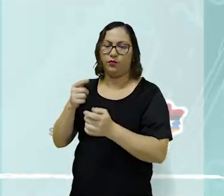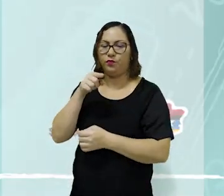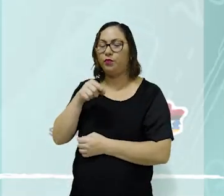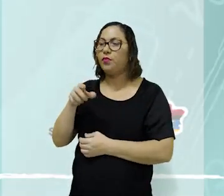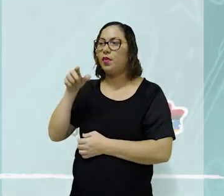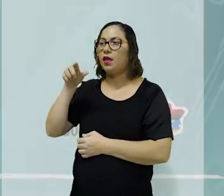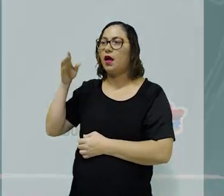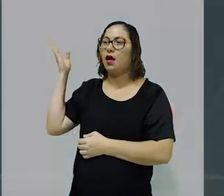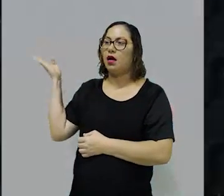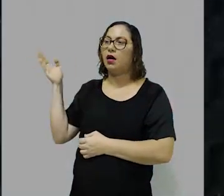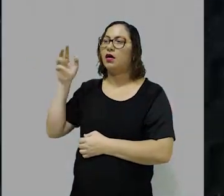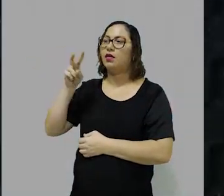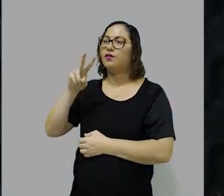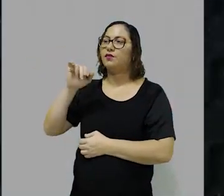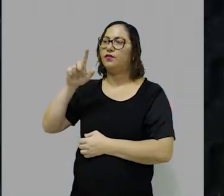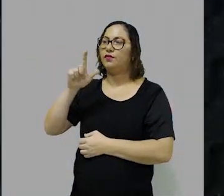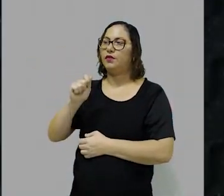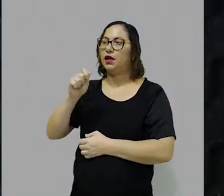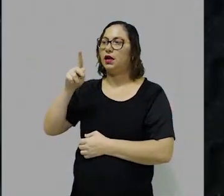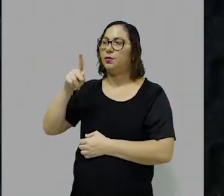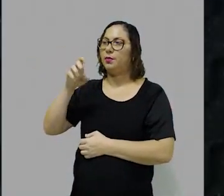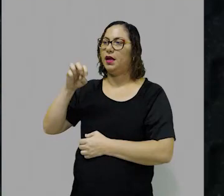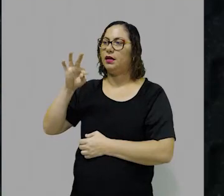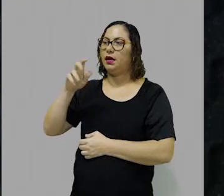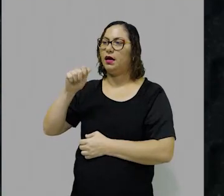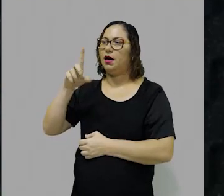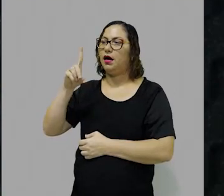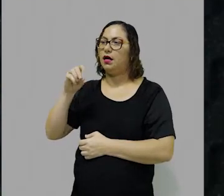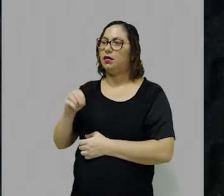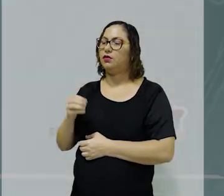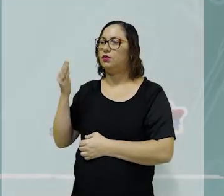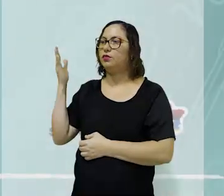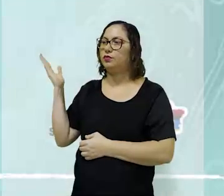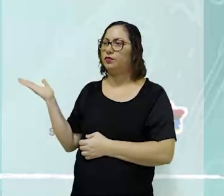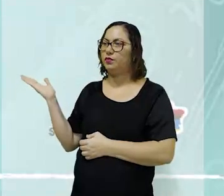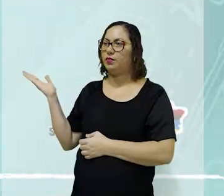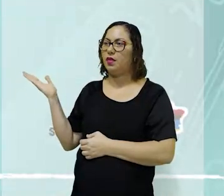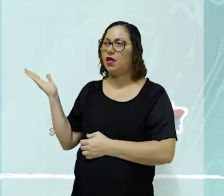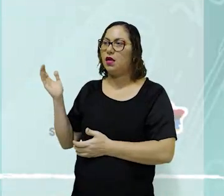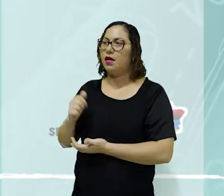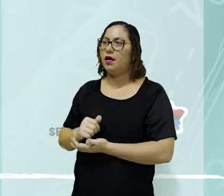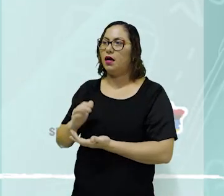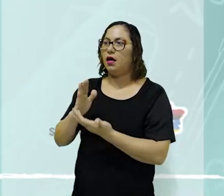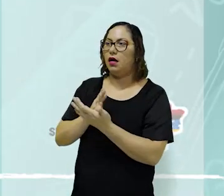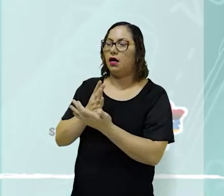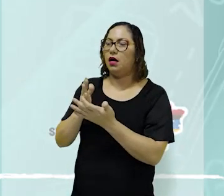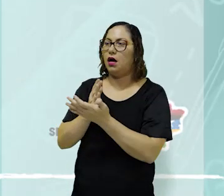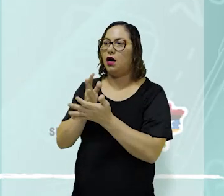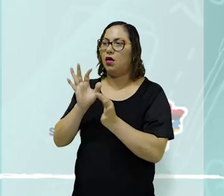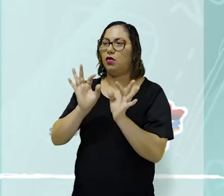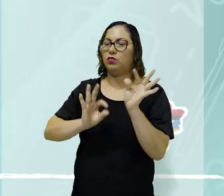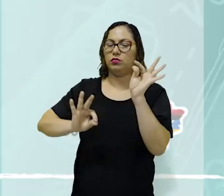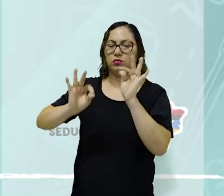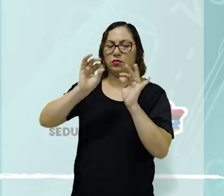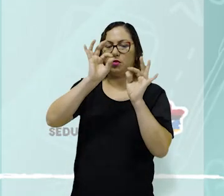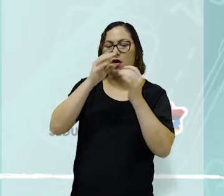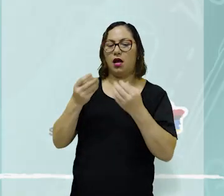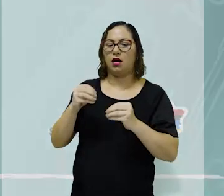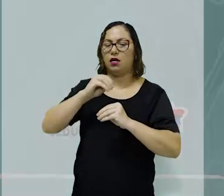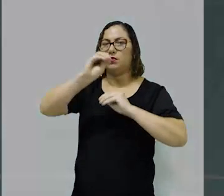Penteado, que é aquela que eu falei para vocês, que hoje é a Faculdade de Arquitetura, e alguns elementos Art Nouveau espalhados pelo